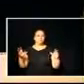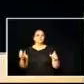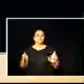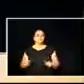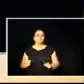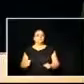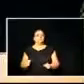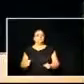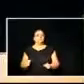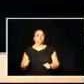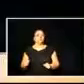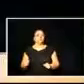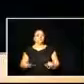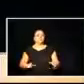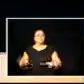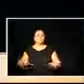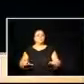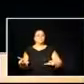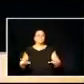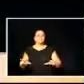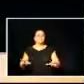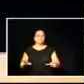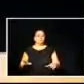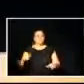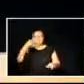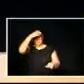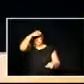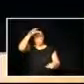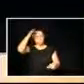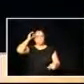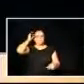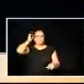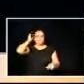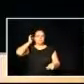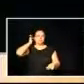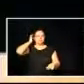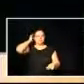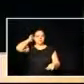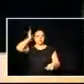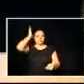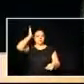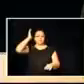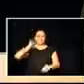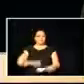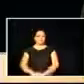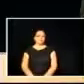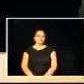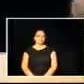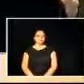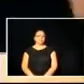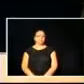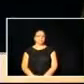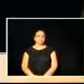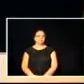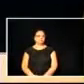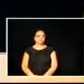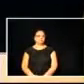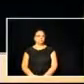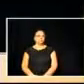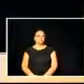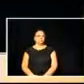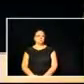6.500 trabalhadores, aproximadamente. Isso multiplicado vezes 3, nós temos mais de 20, próximo de 20